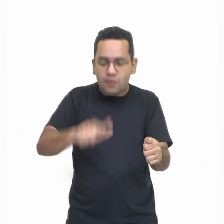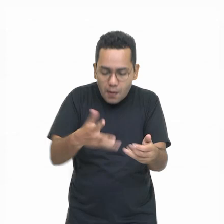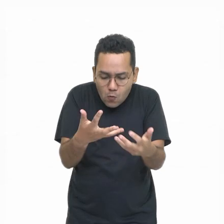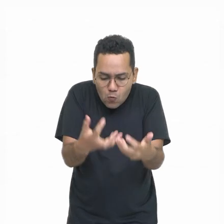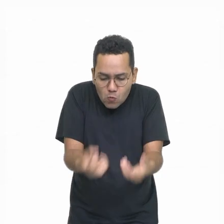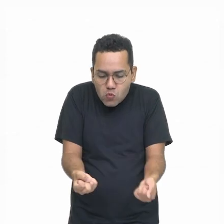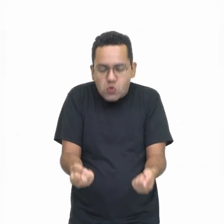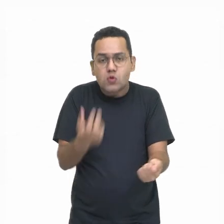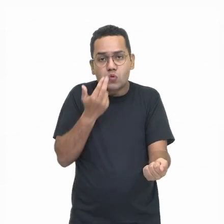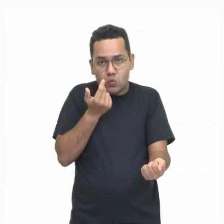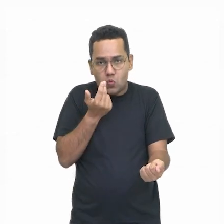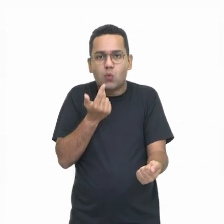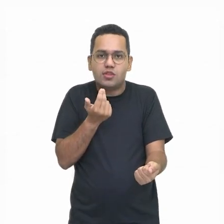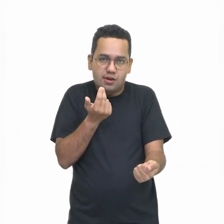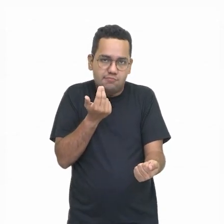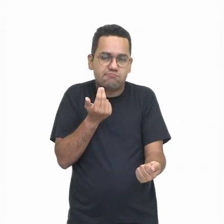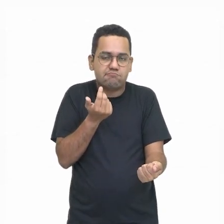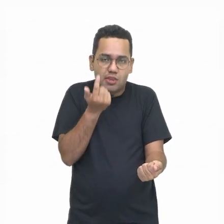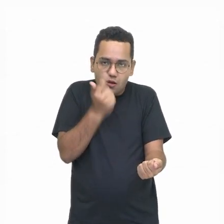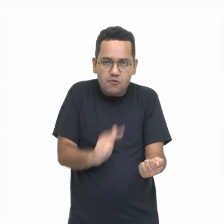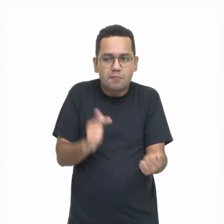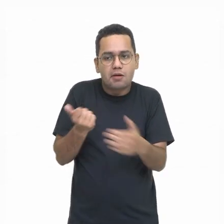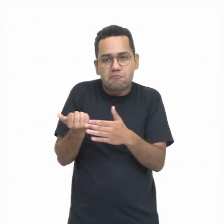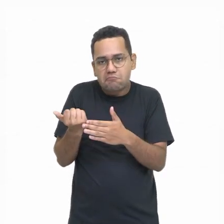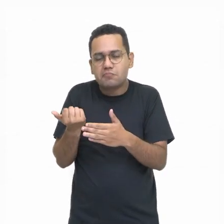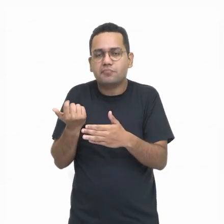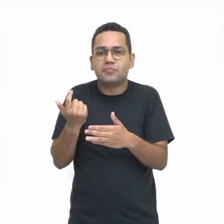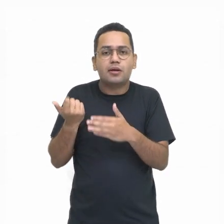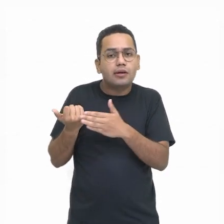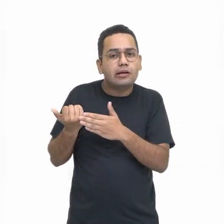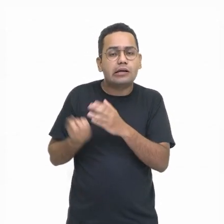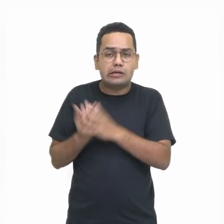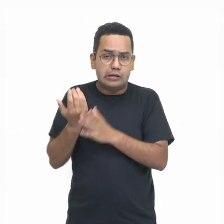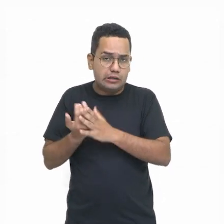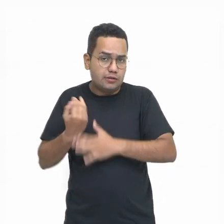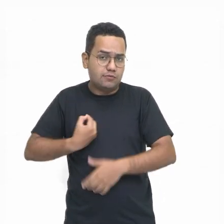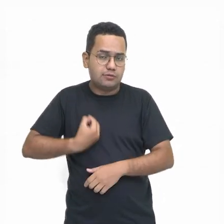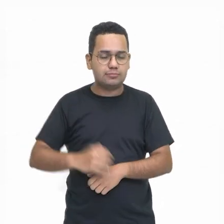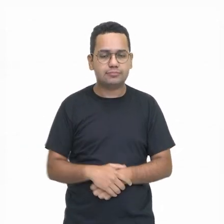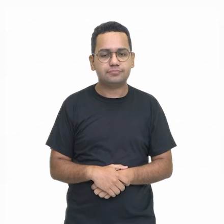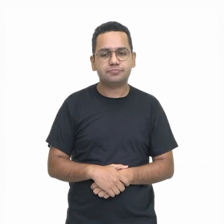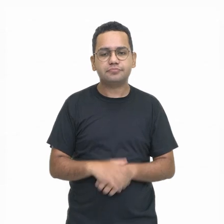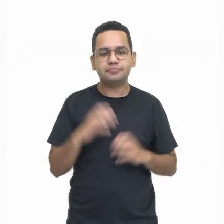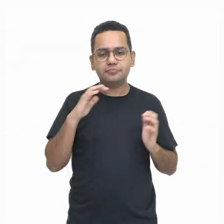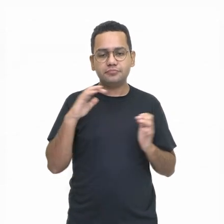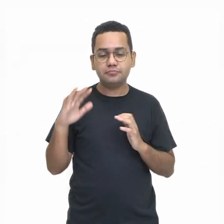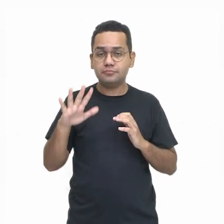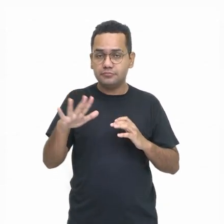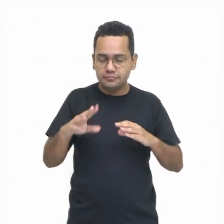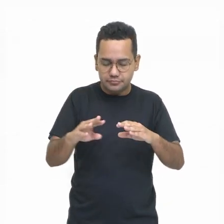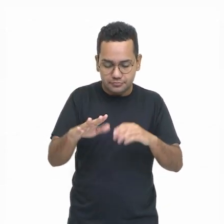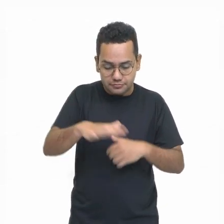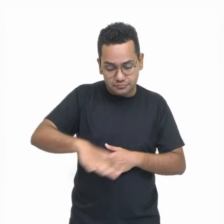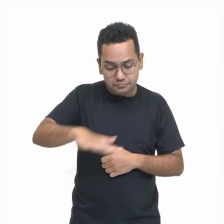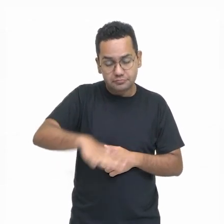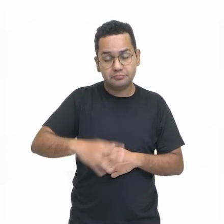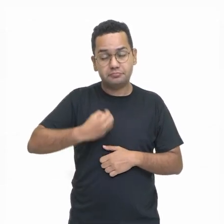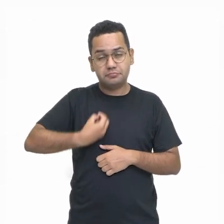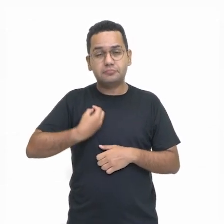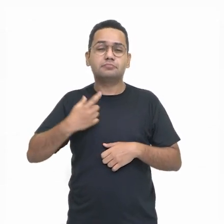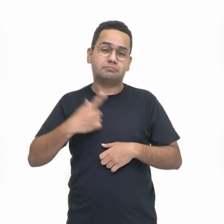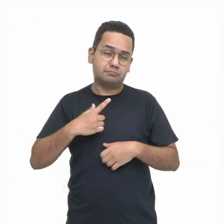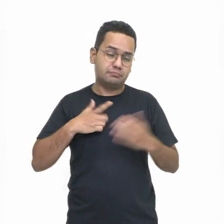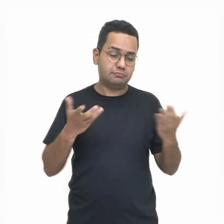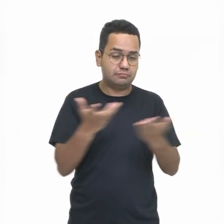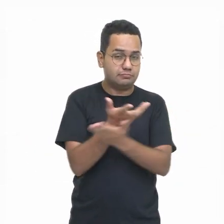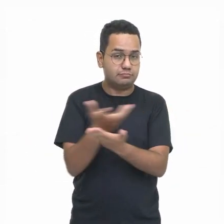em todos os ambientes terrestres, ocorrem relações entre os seres vivos, né? E